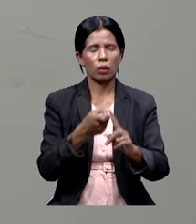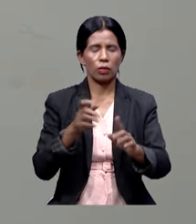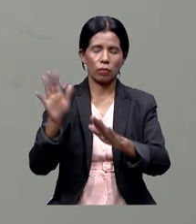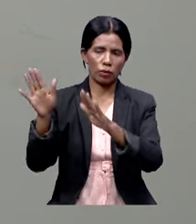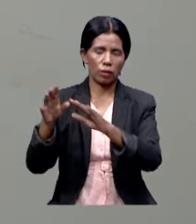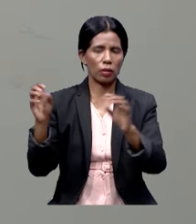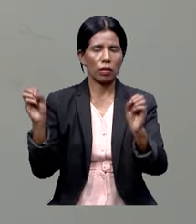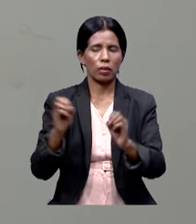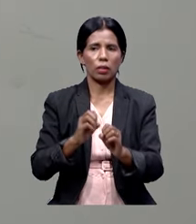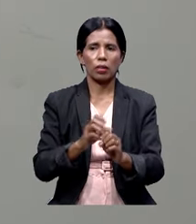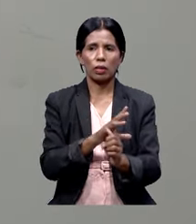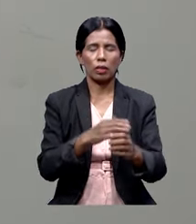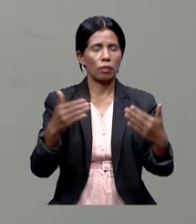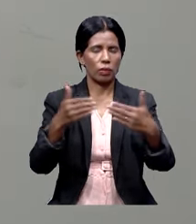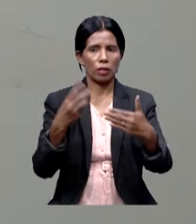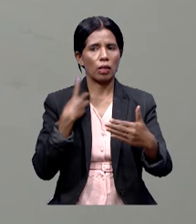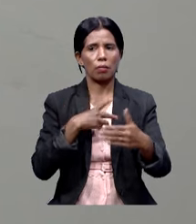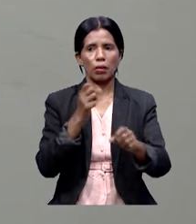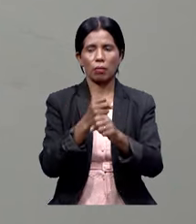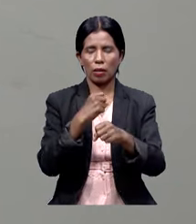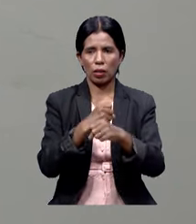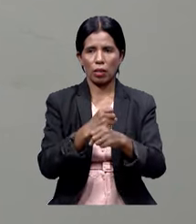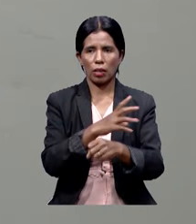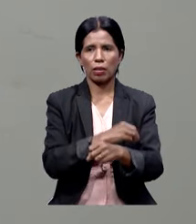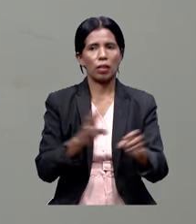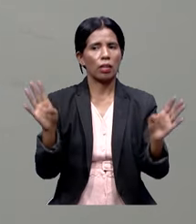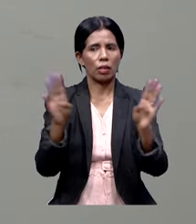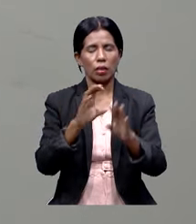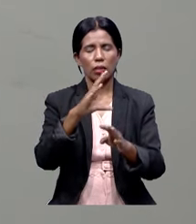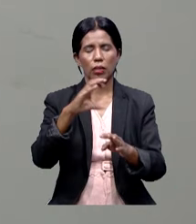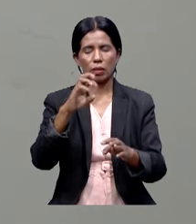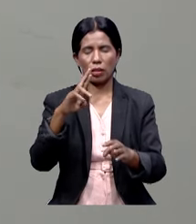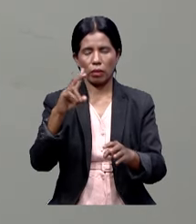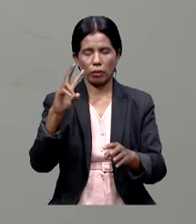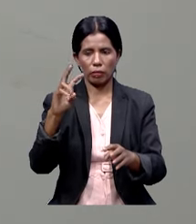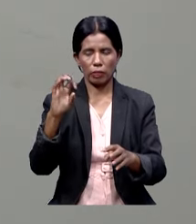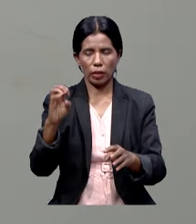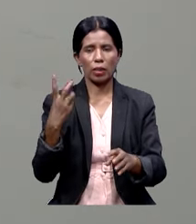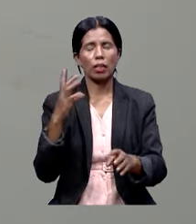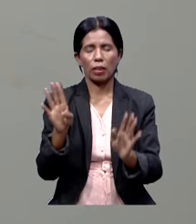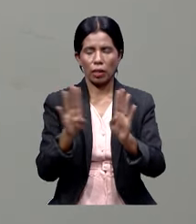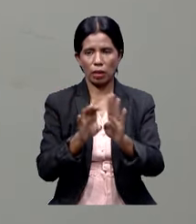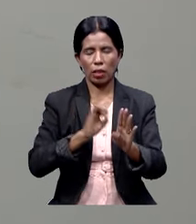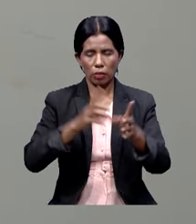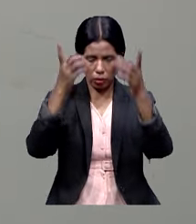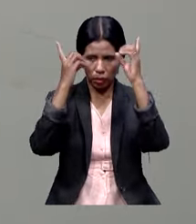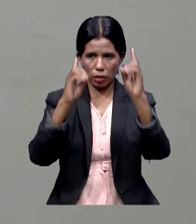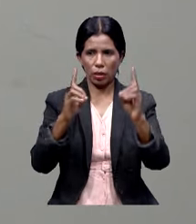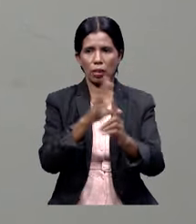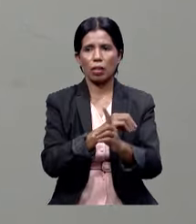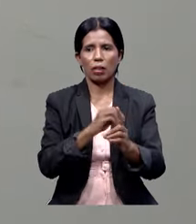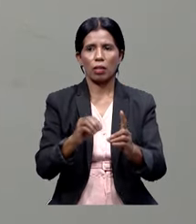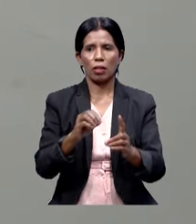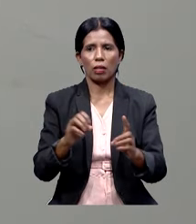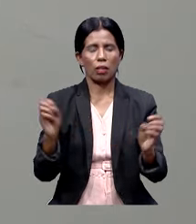a fronteira terrestre dia ou a mila bela halo porque serve tá cá nem a bela então a foto decisão a onde decisão onde a foto decisão pragmática neve que